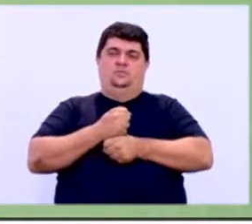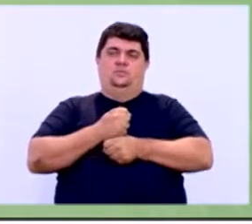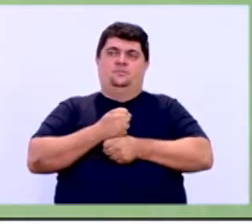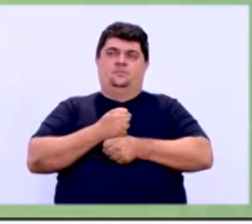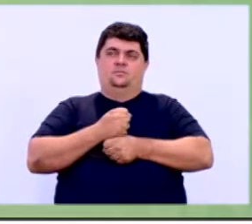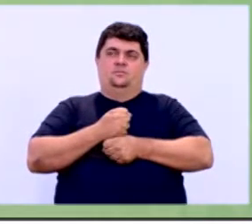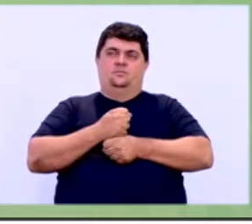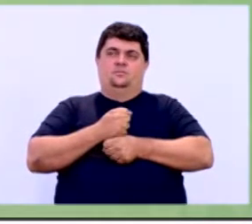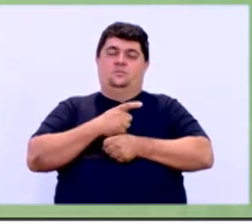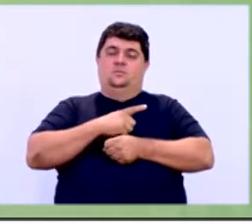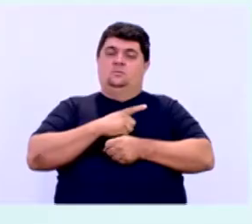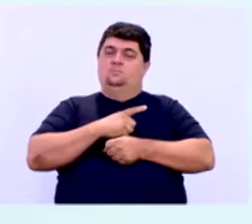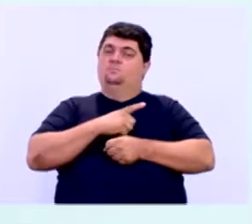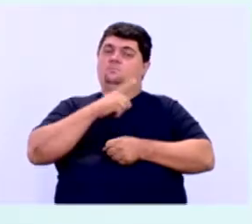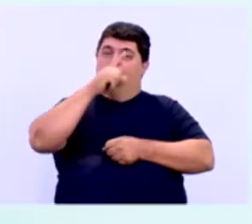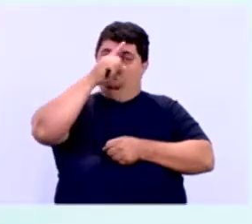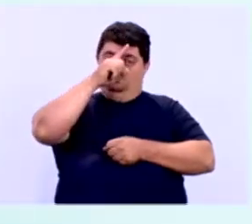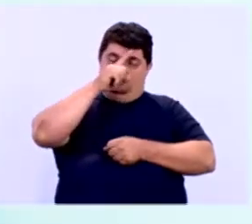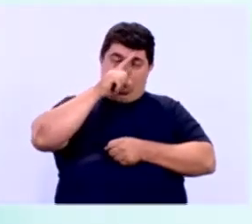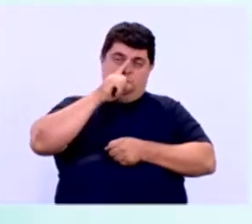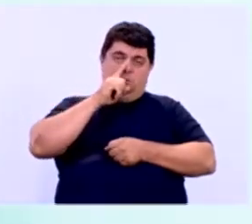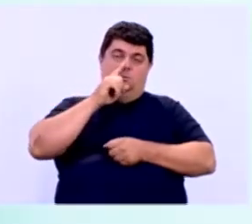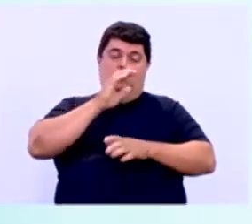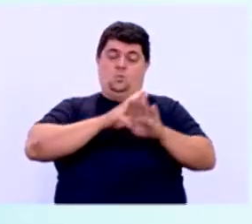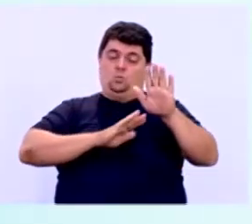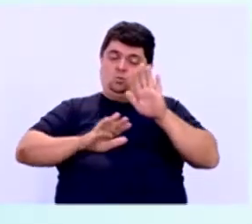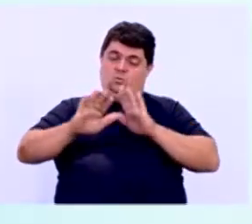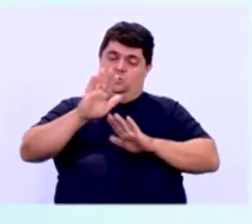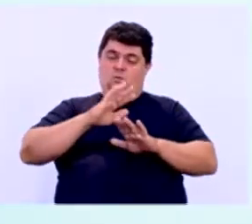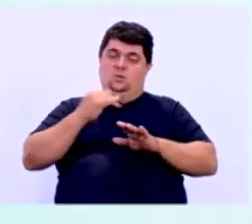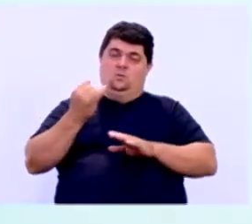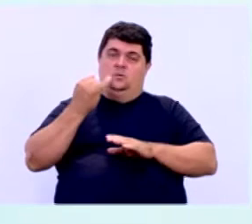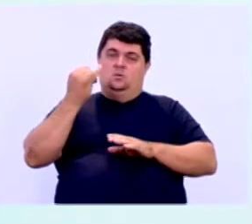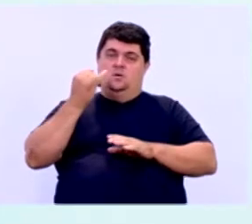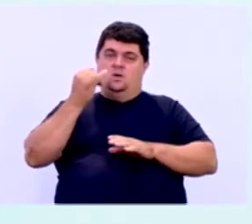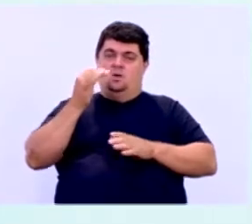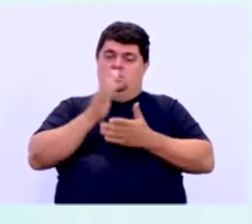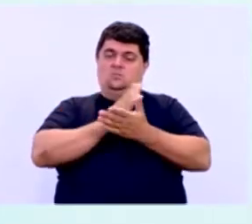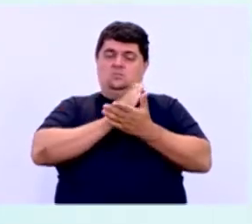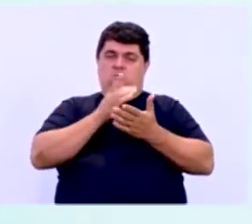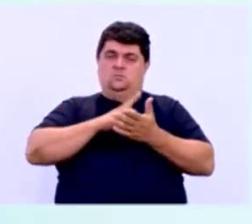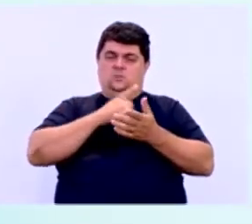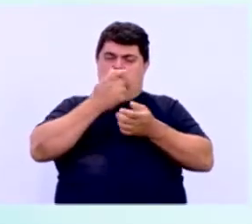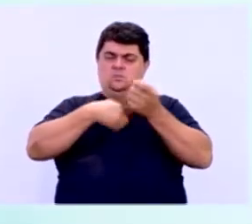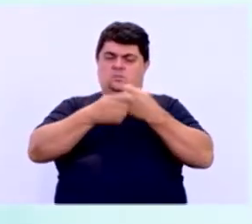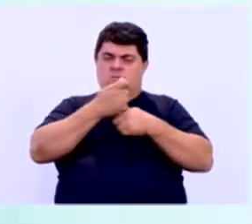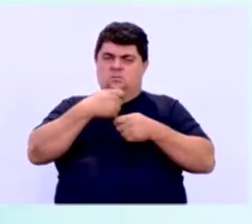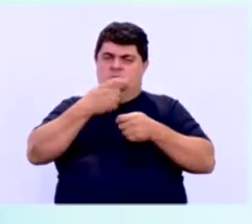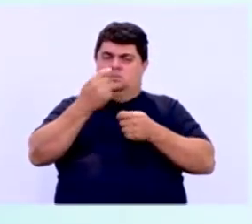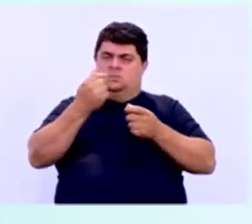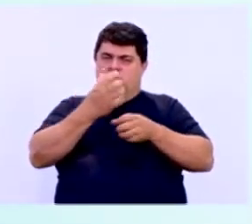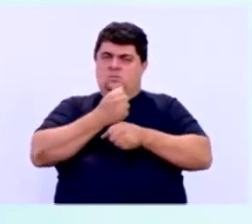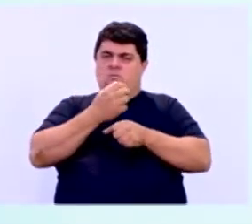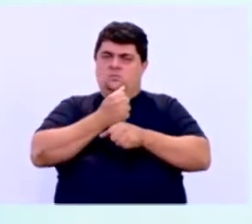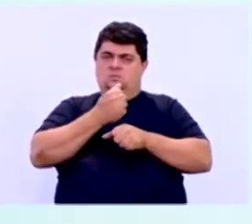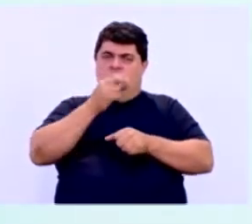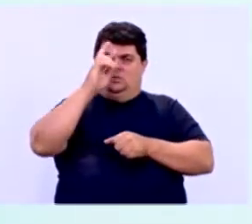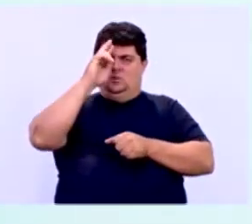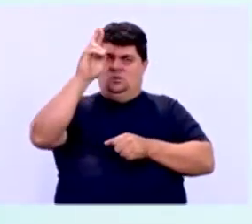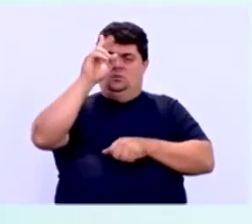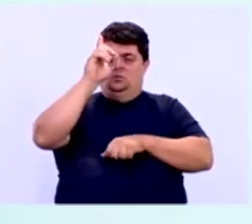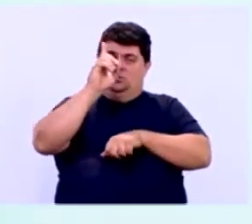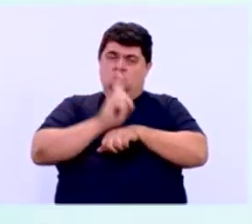É aí que mora o perigo, né? Às vezes o gestor financeiro, às vezes os executivos da empresa, os executivos